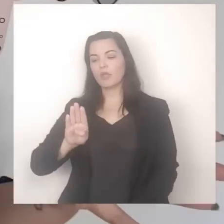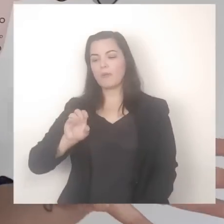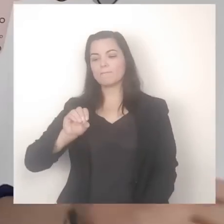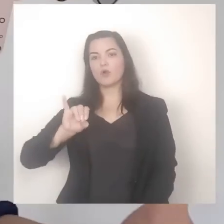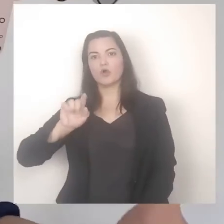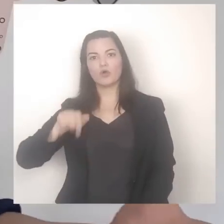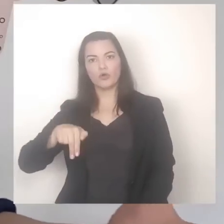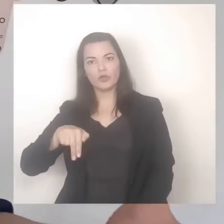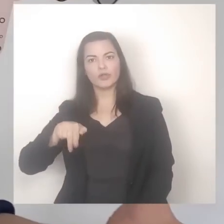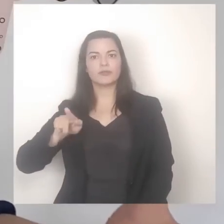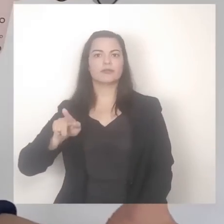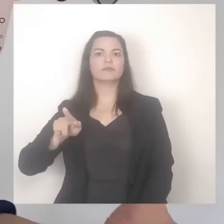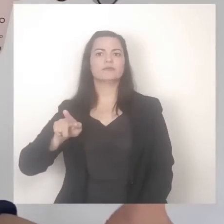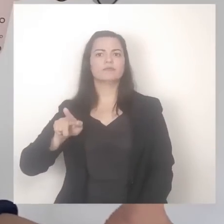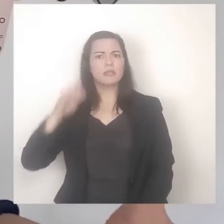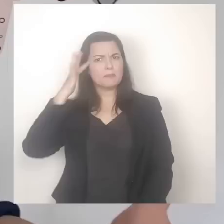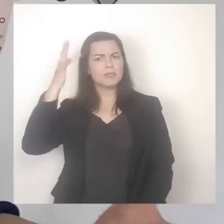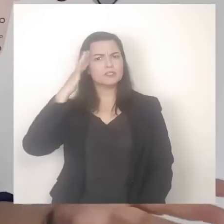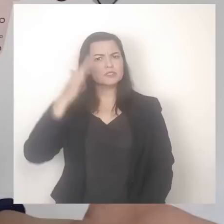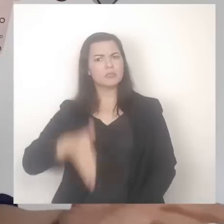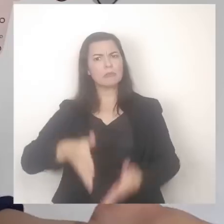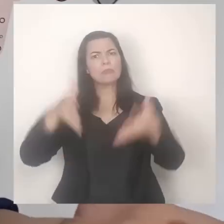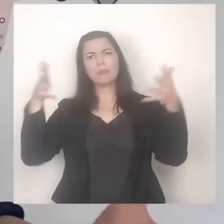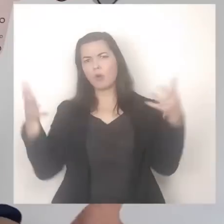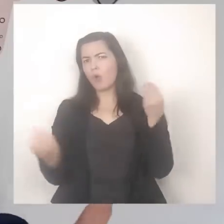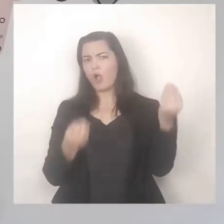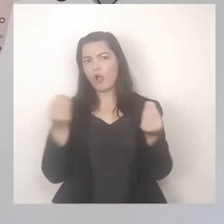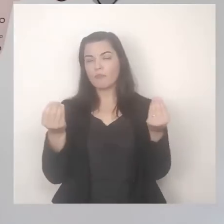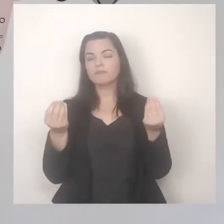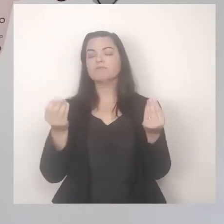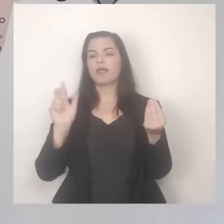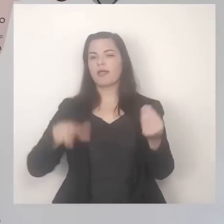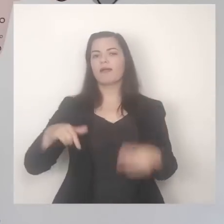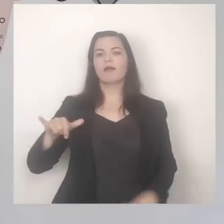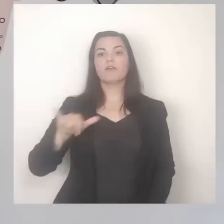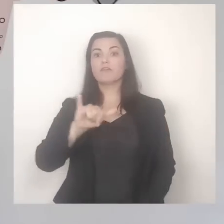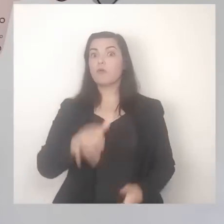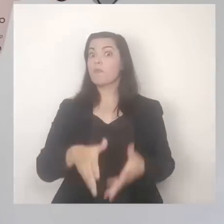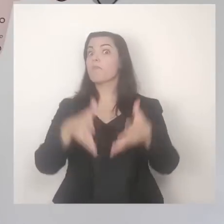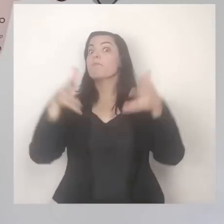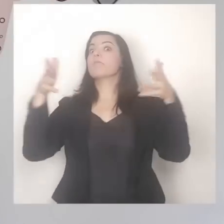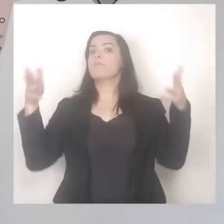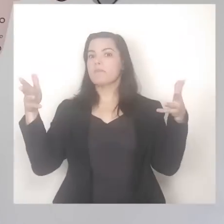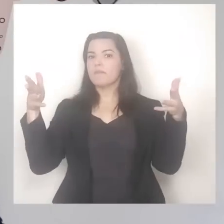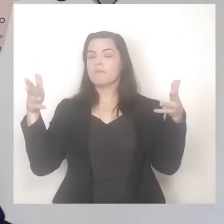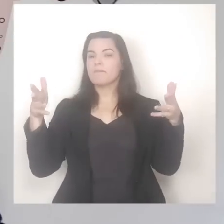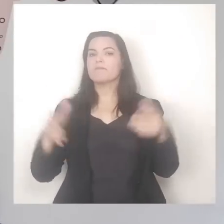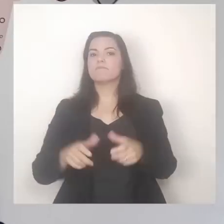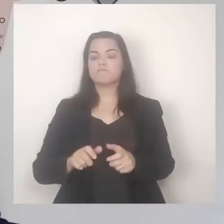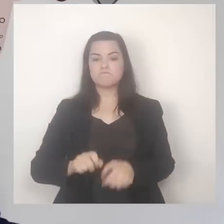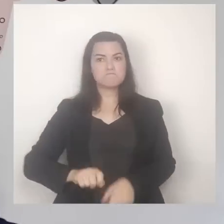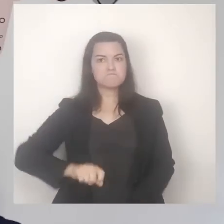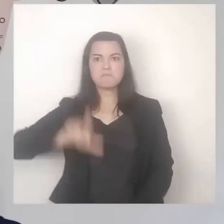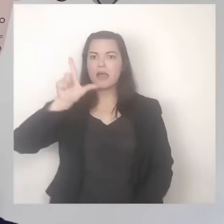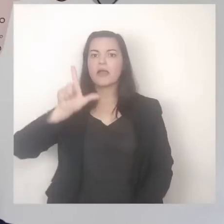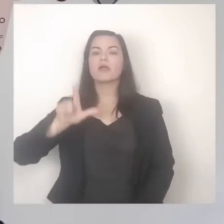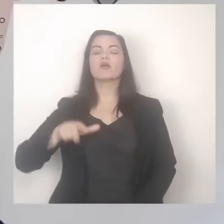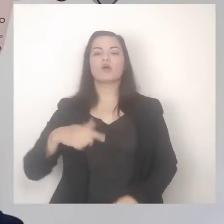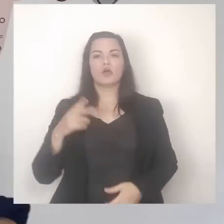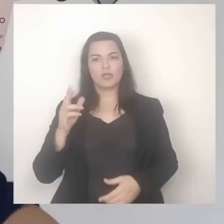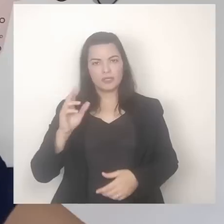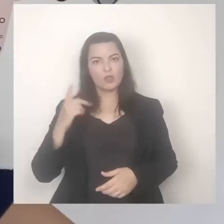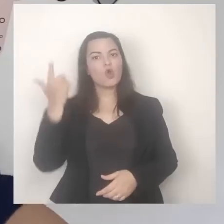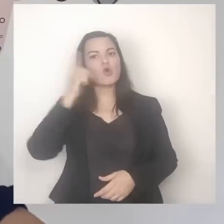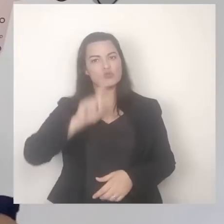imaginar o tamanho que é tudo isso? Então, esse é o maior avião que nós temos atualmente funcionando,